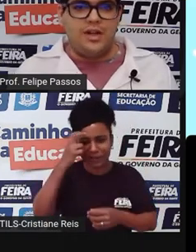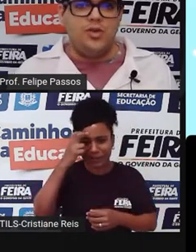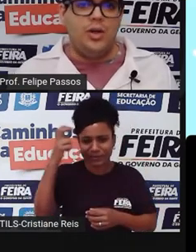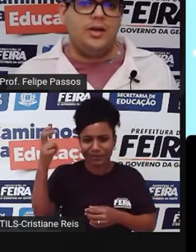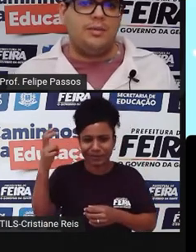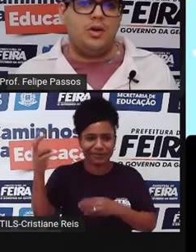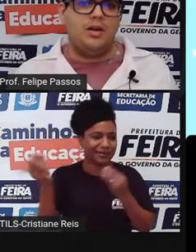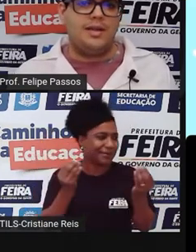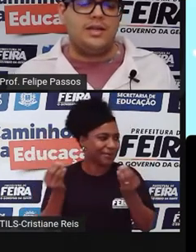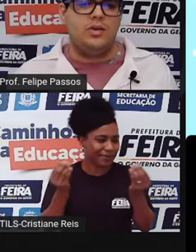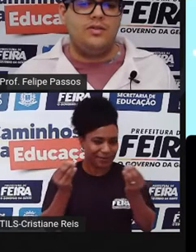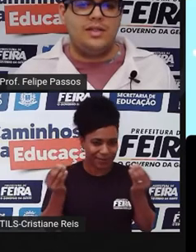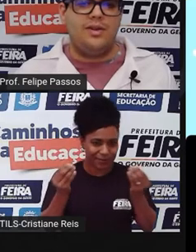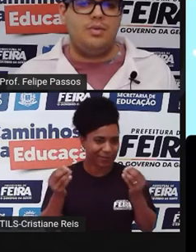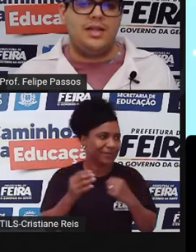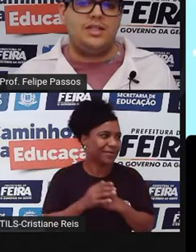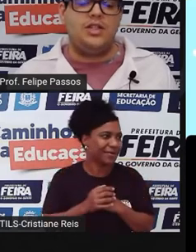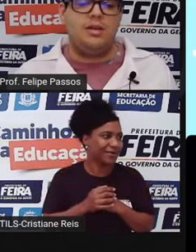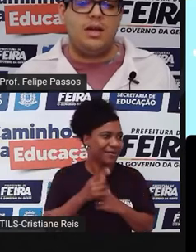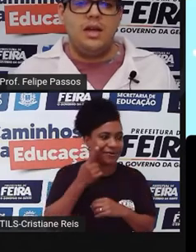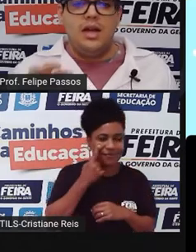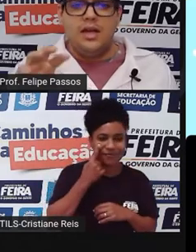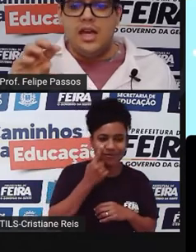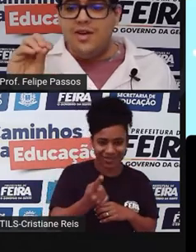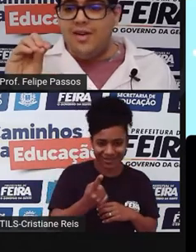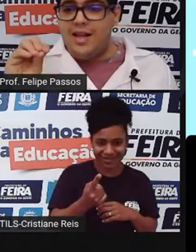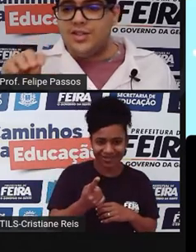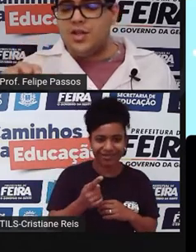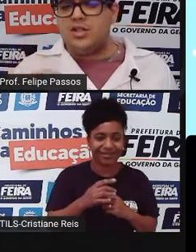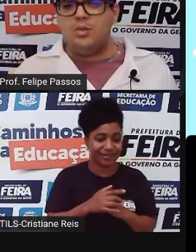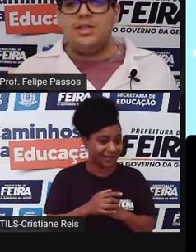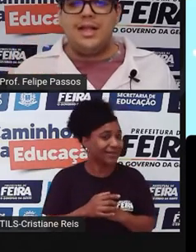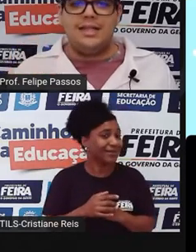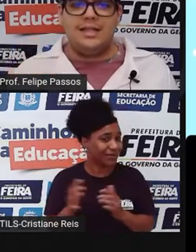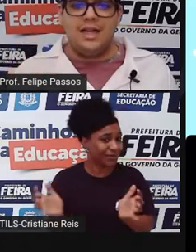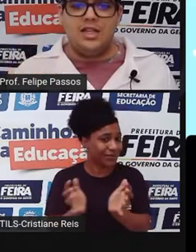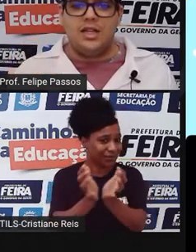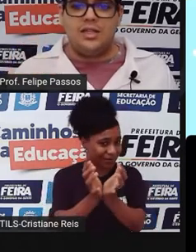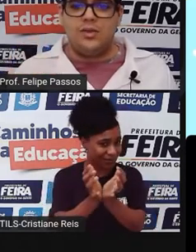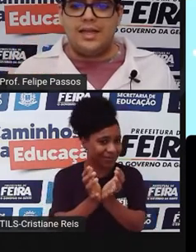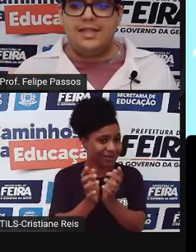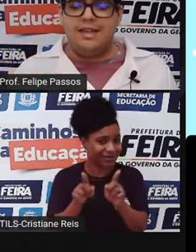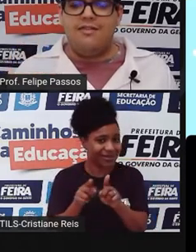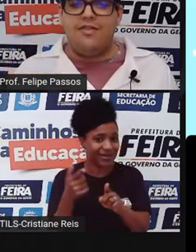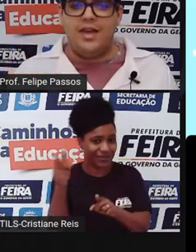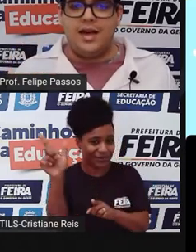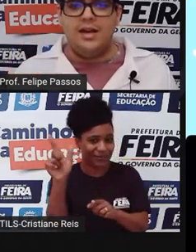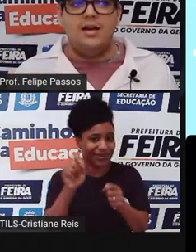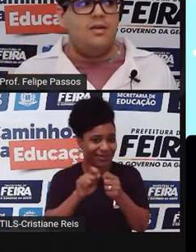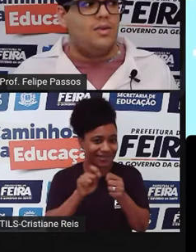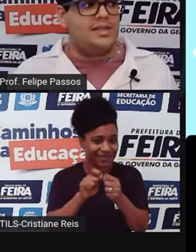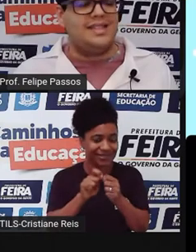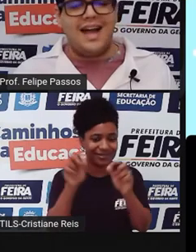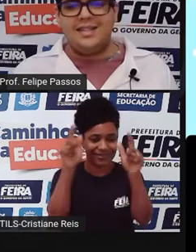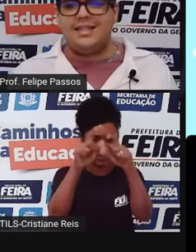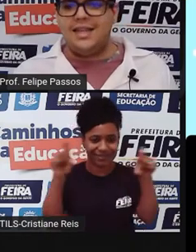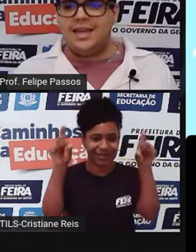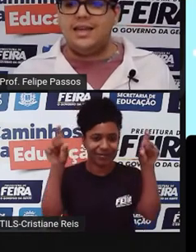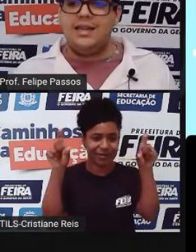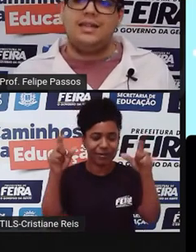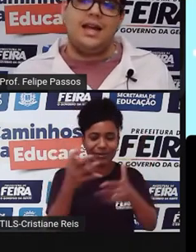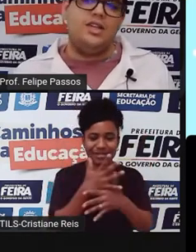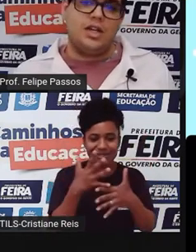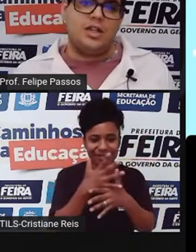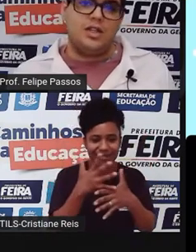pode ficar de olho aí na programação, que você vai poder assistir também. Que a gente vai falar só sobre cidades inteligentes. O que é que significa uma cidade